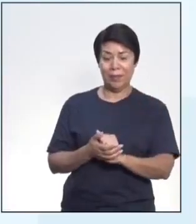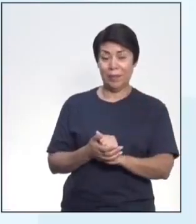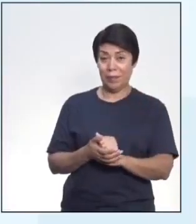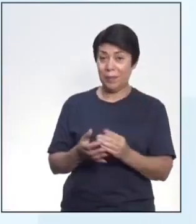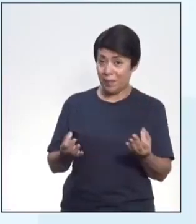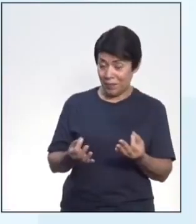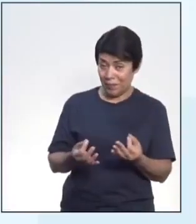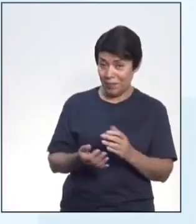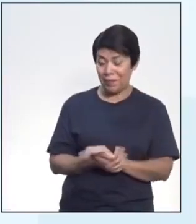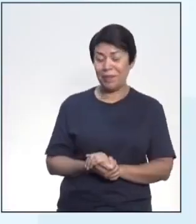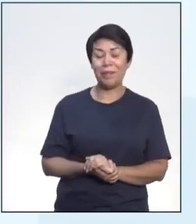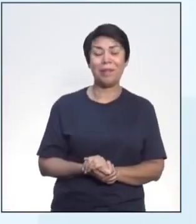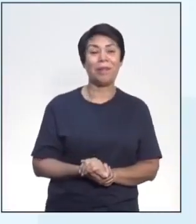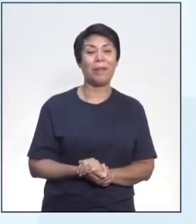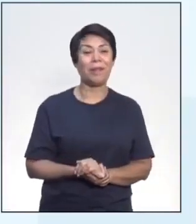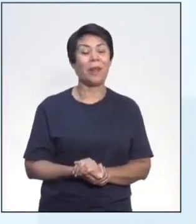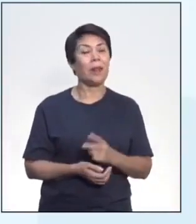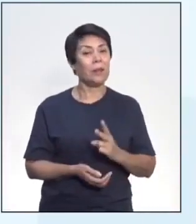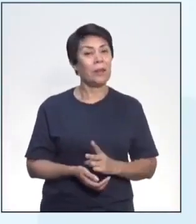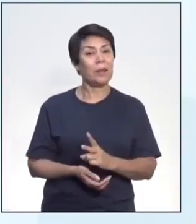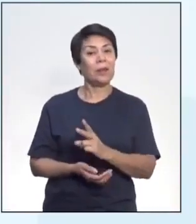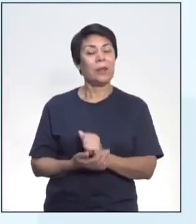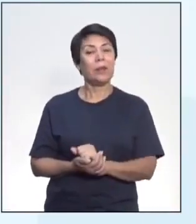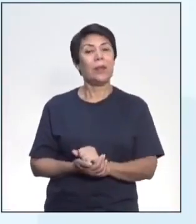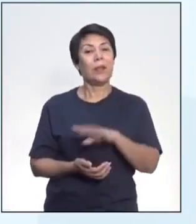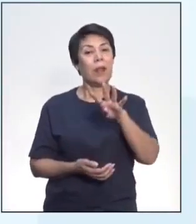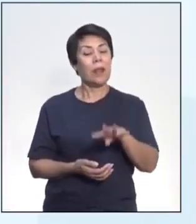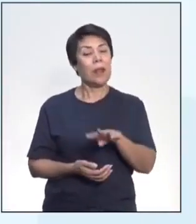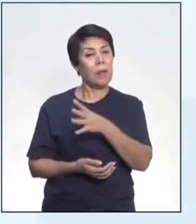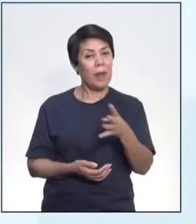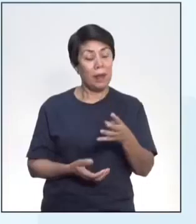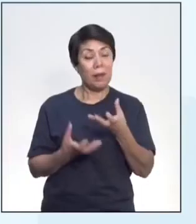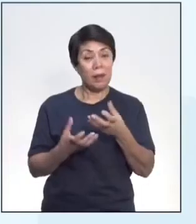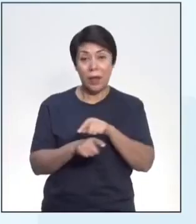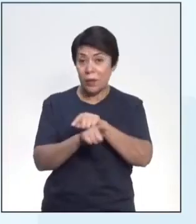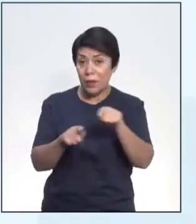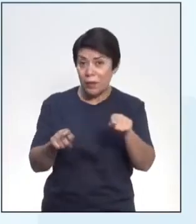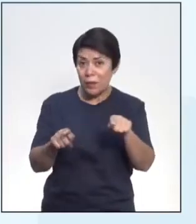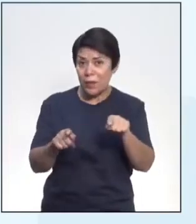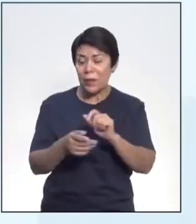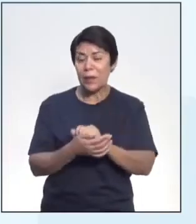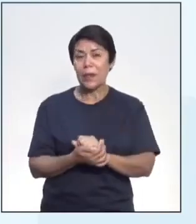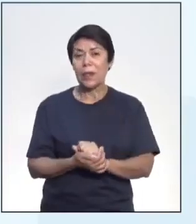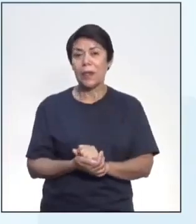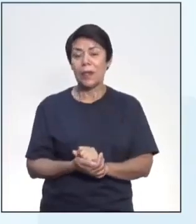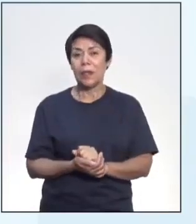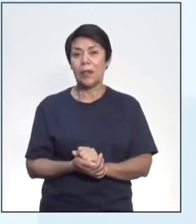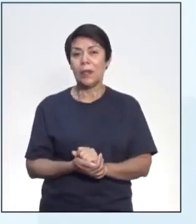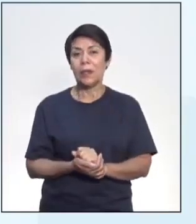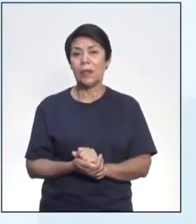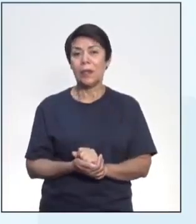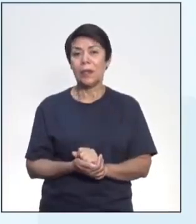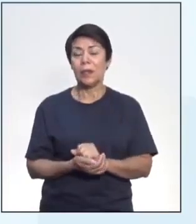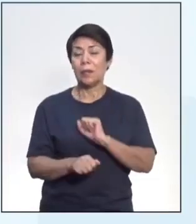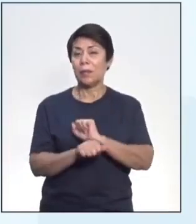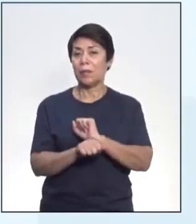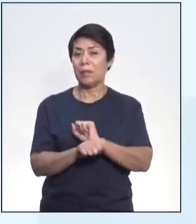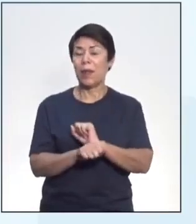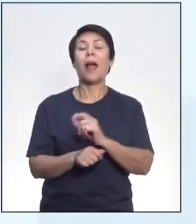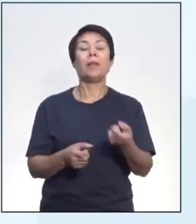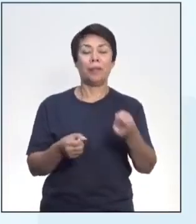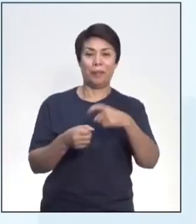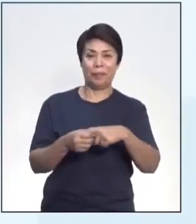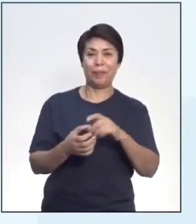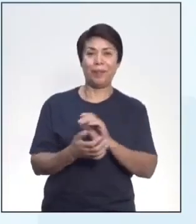perfeito? Agora, na sequência, usando a mesma tabela, eu quero que vocês... Opa! Voltou.